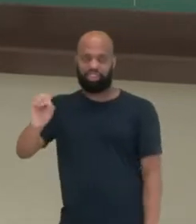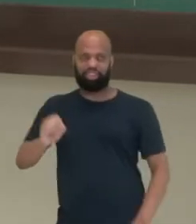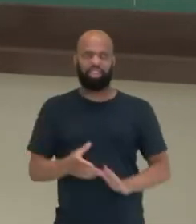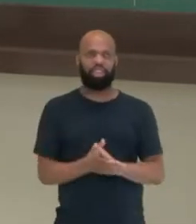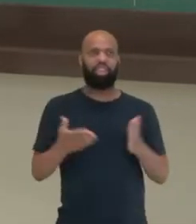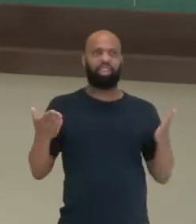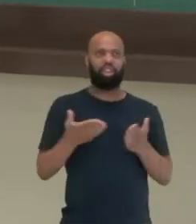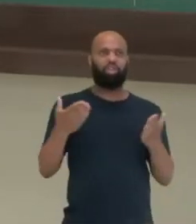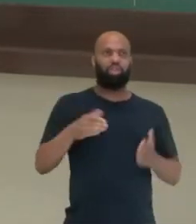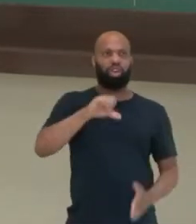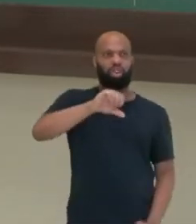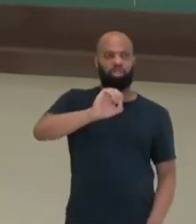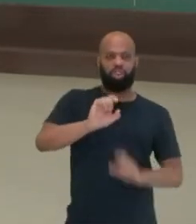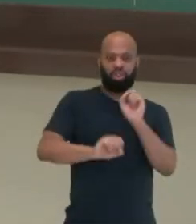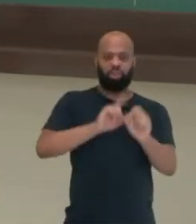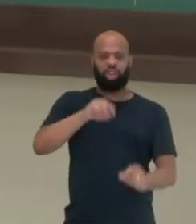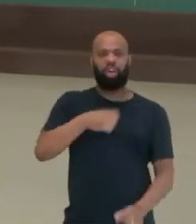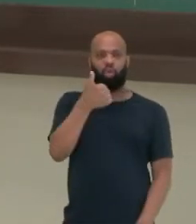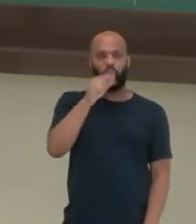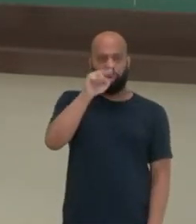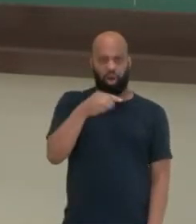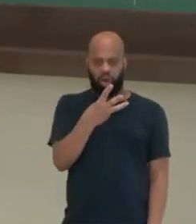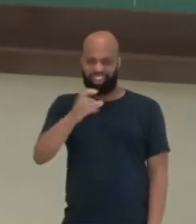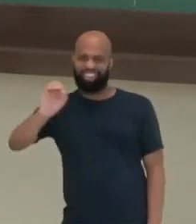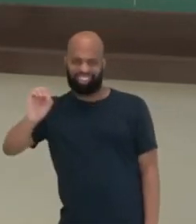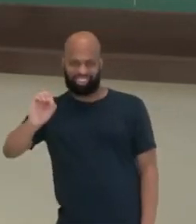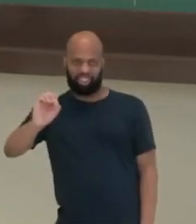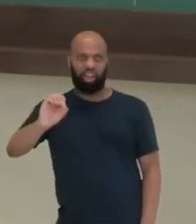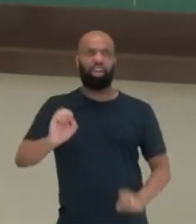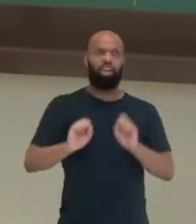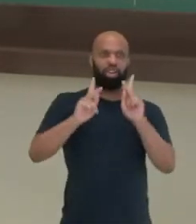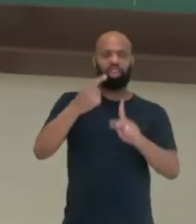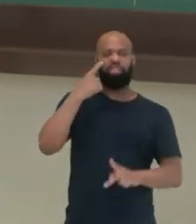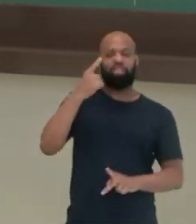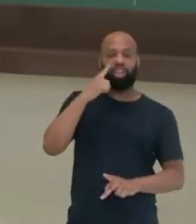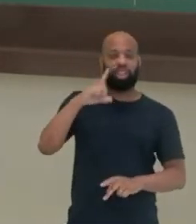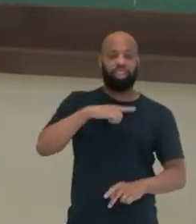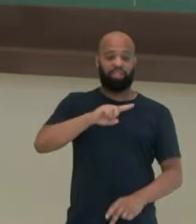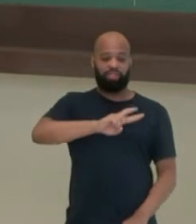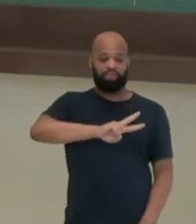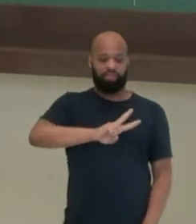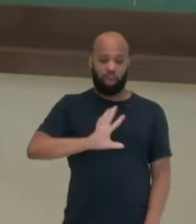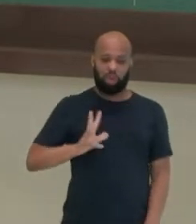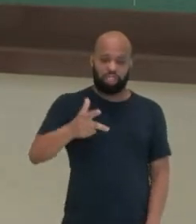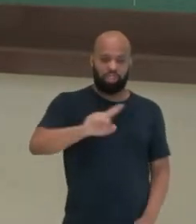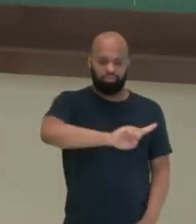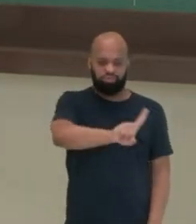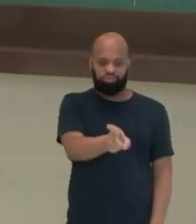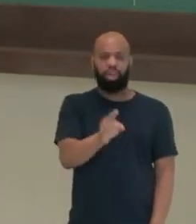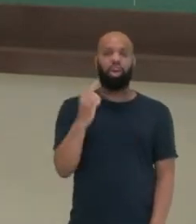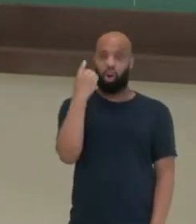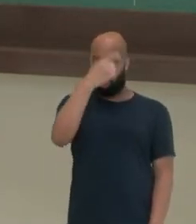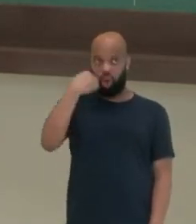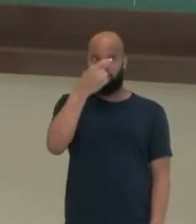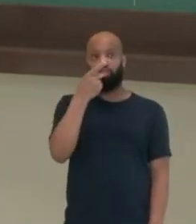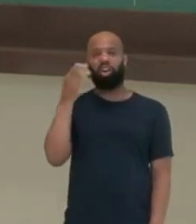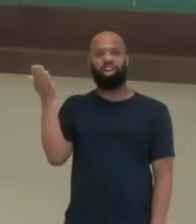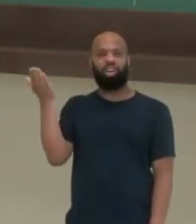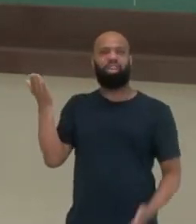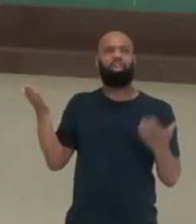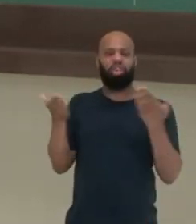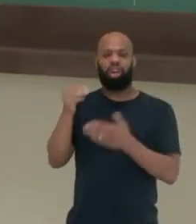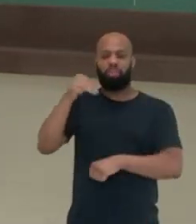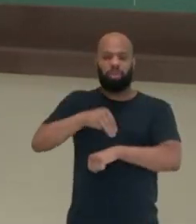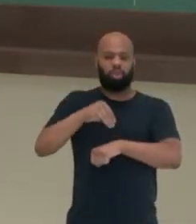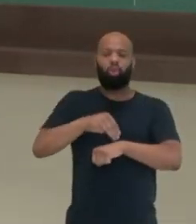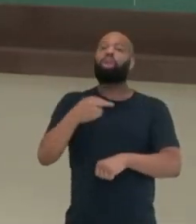Então, o 90 minutos é 1 hora e 30. Reparem que a velocidade está em hora. Então, aqui ele está falando minutos. Eu não